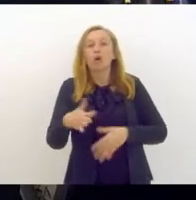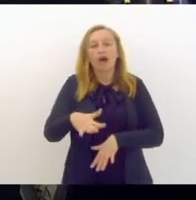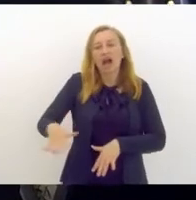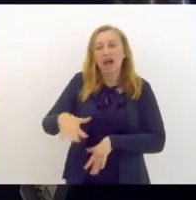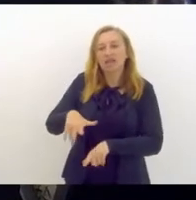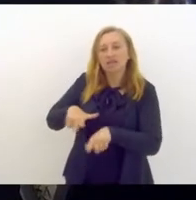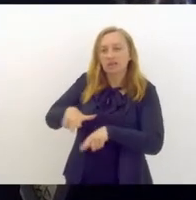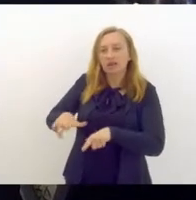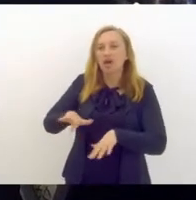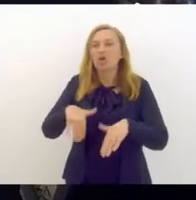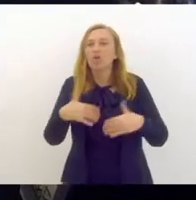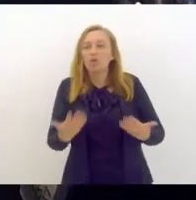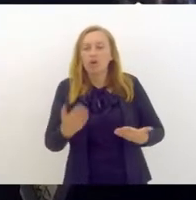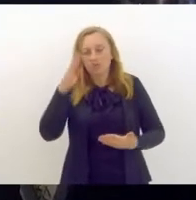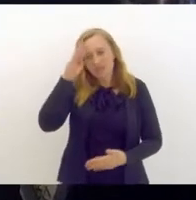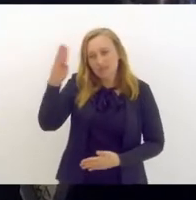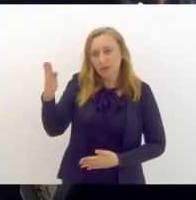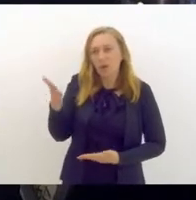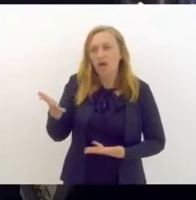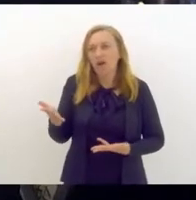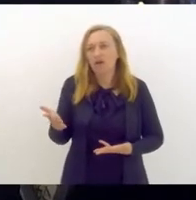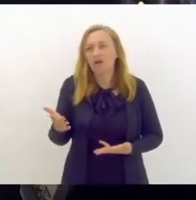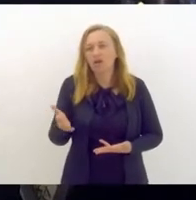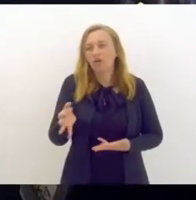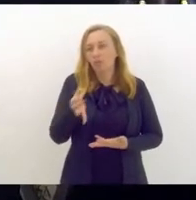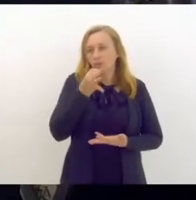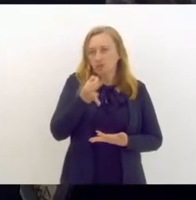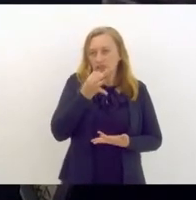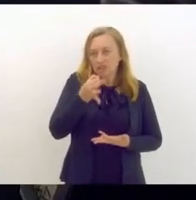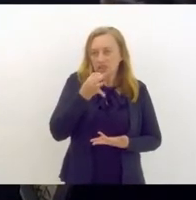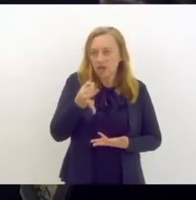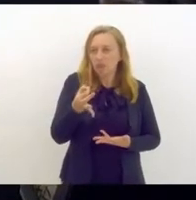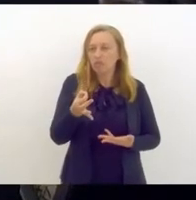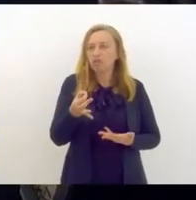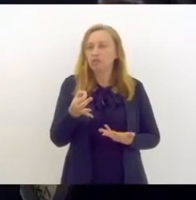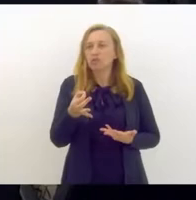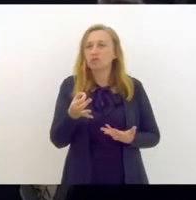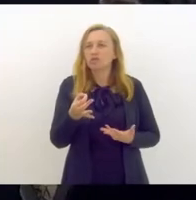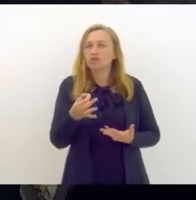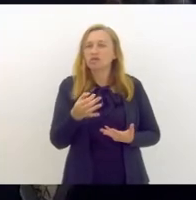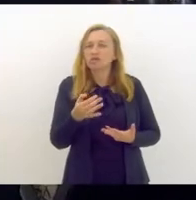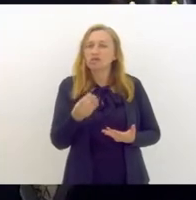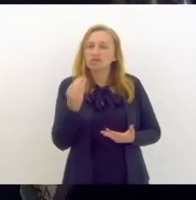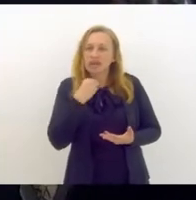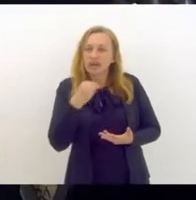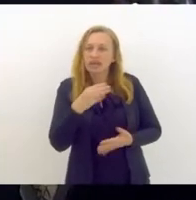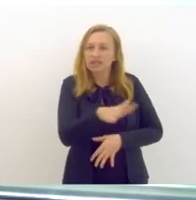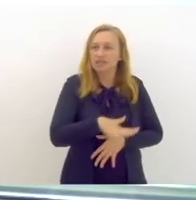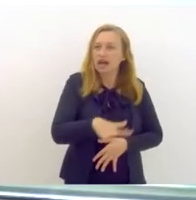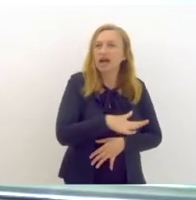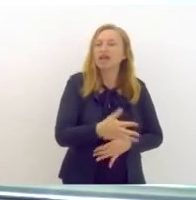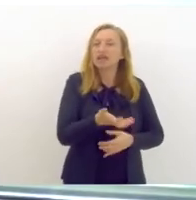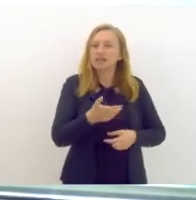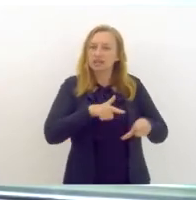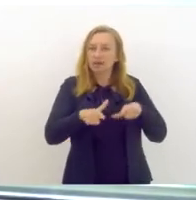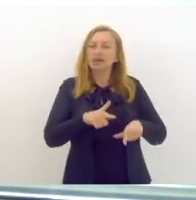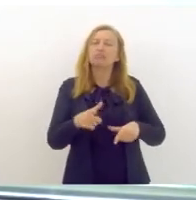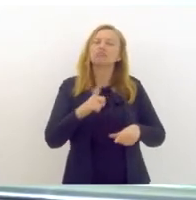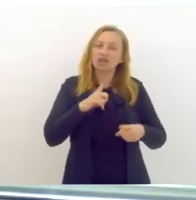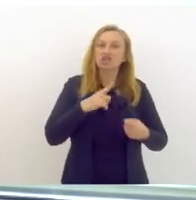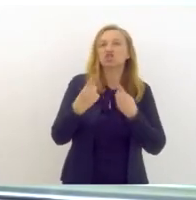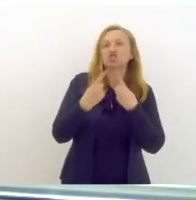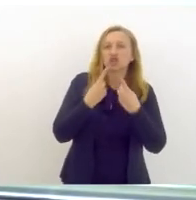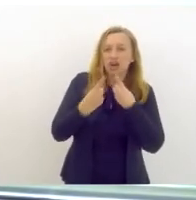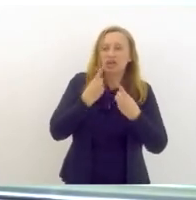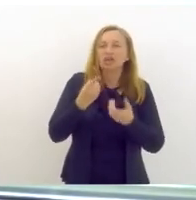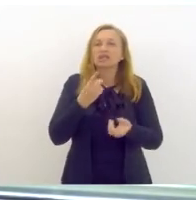trabalhar, quais que são os principais argumentos e fragilidades da área que ele quer trabalhar. Então, assim, existe diálogo, existe